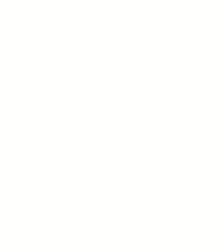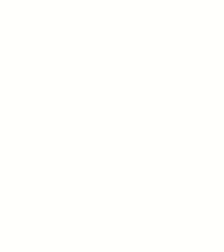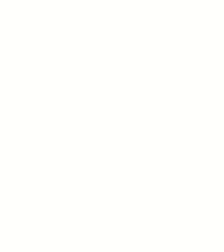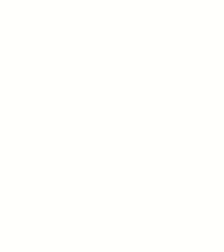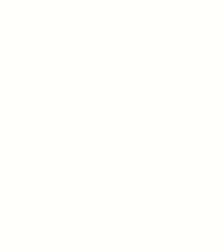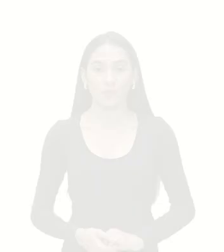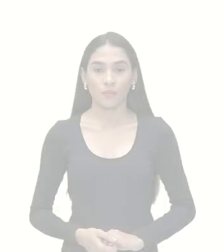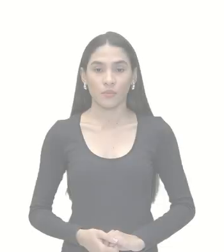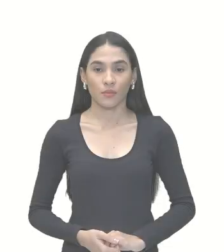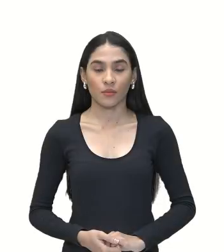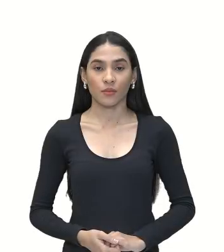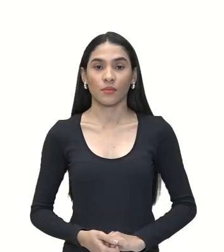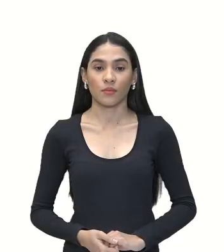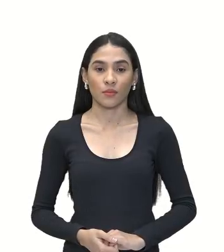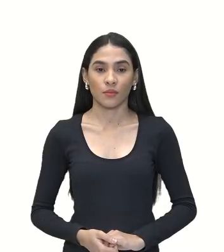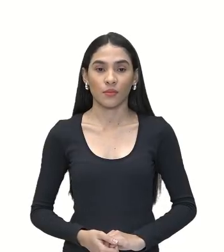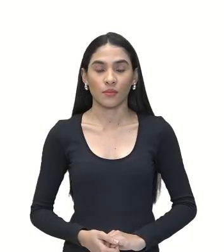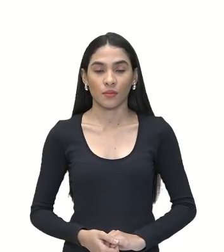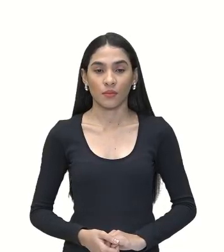aspirou